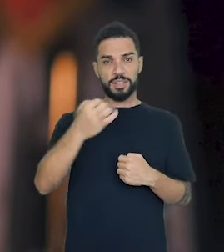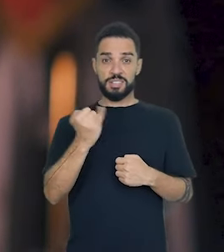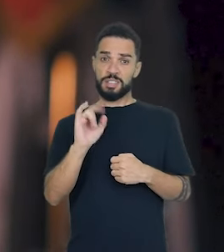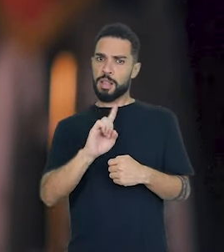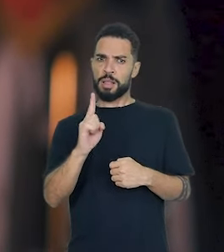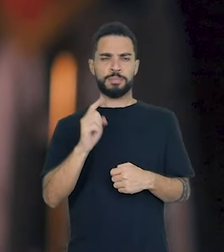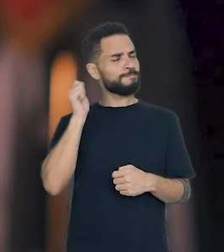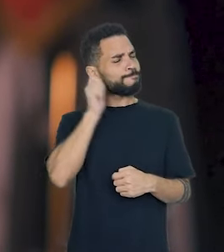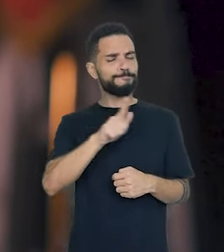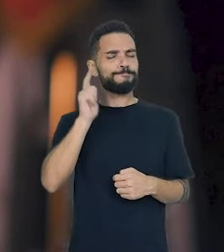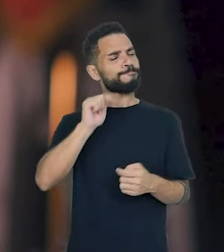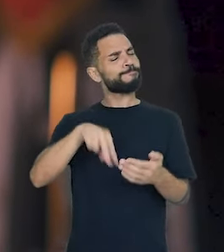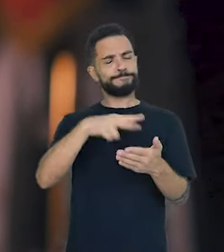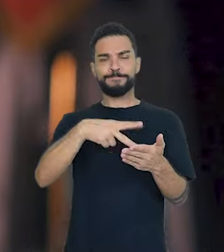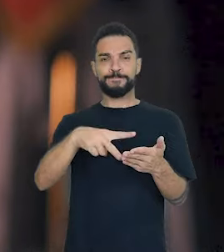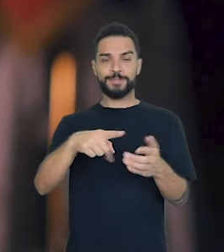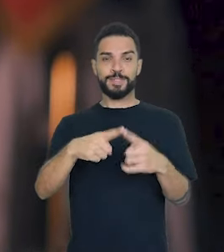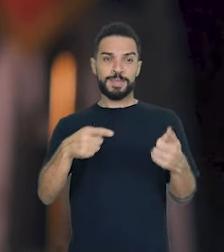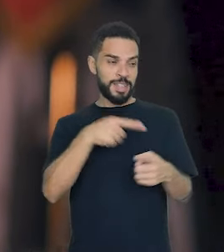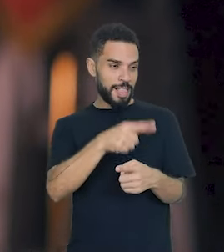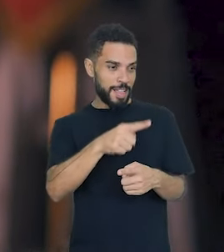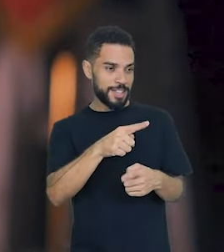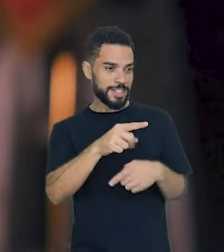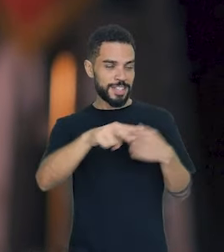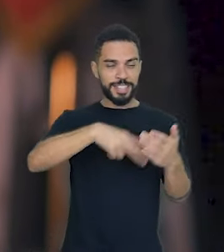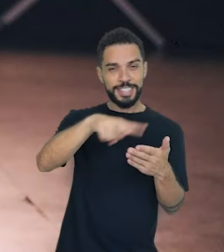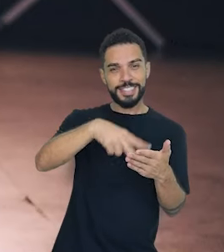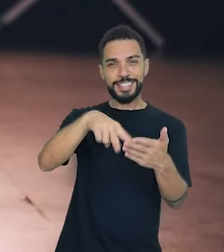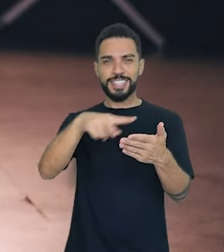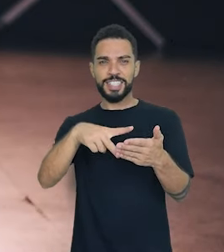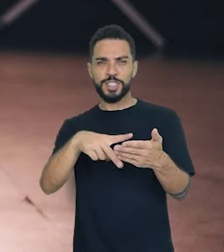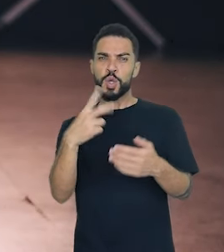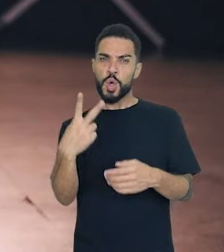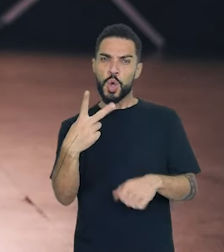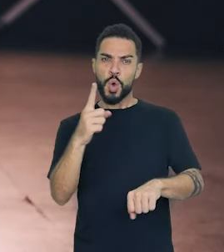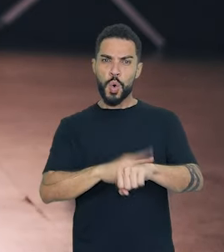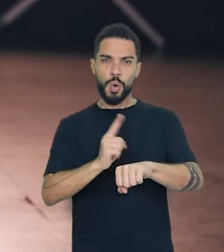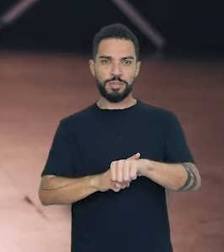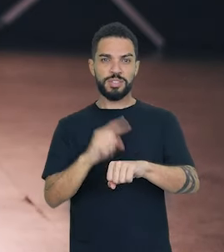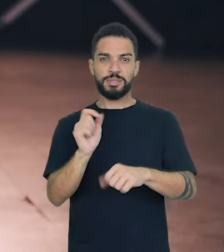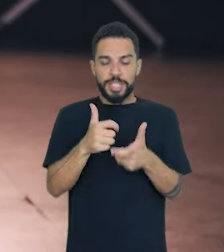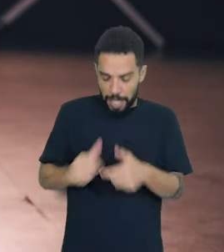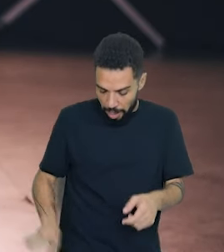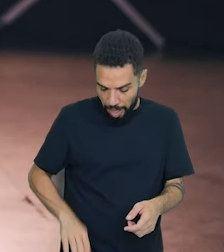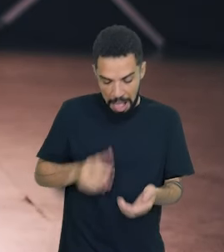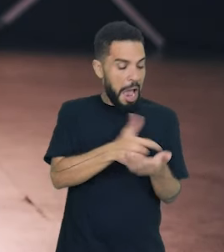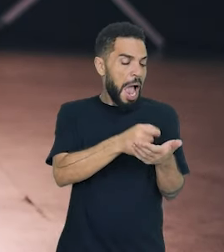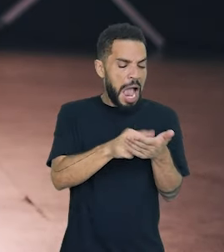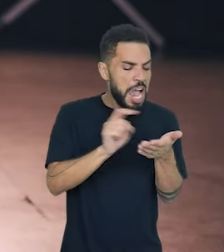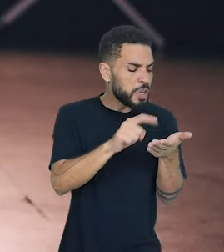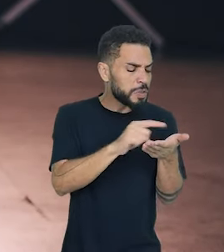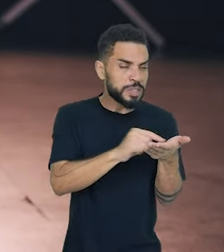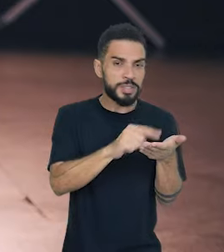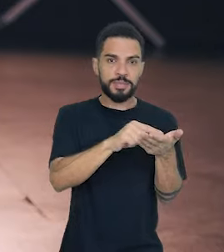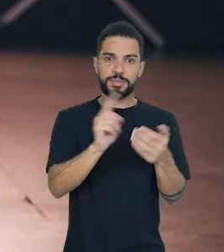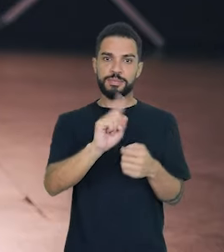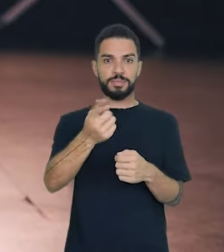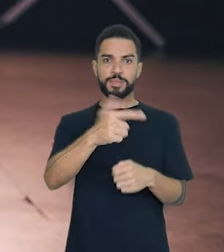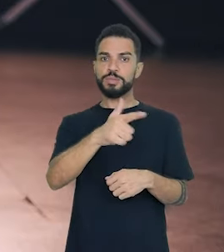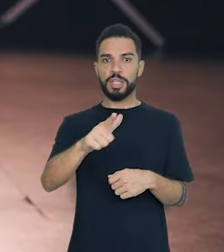dançar. E eles lá, naquelas duas horas que eles ficam lá, não tem celular. Não tem pai, não tem mãe, tem